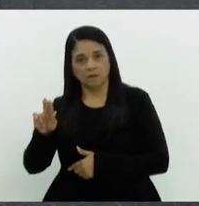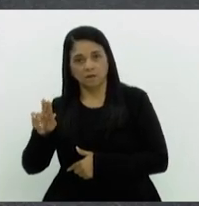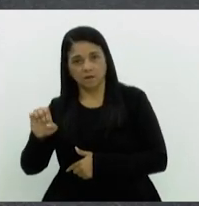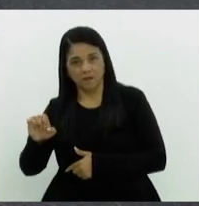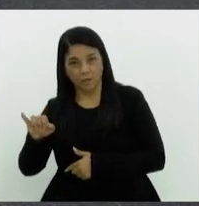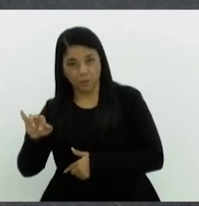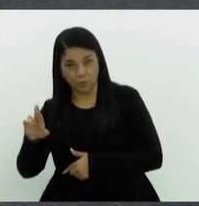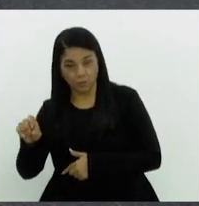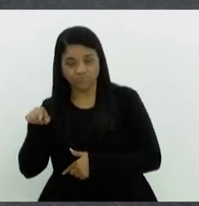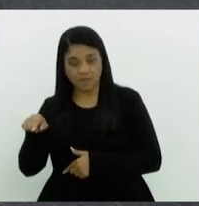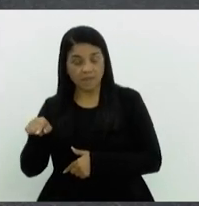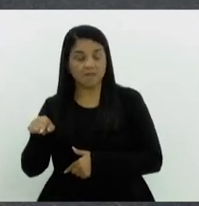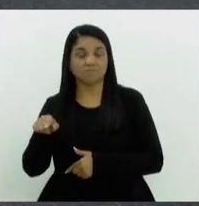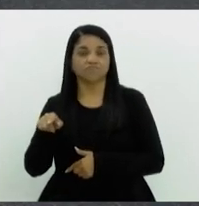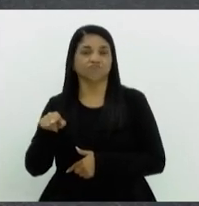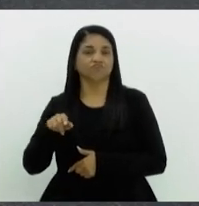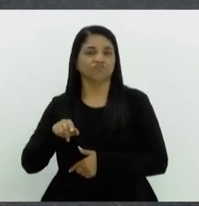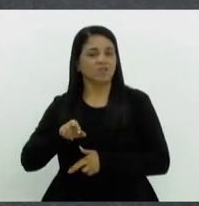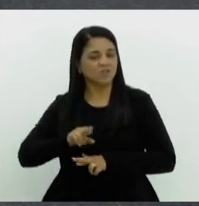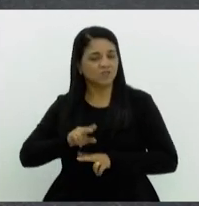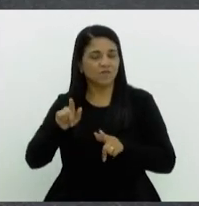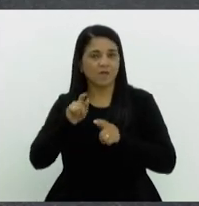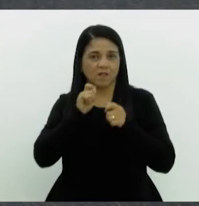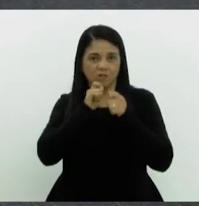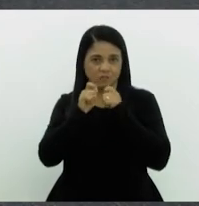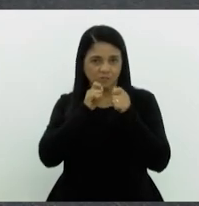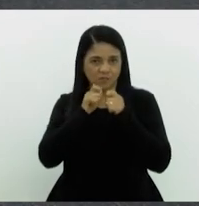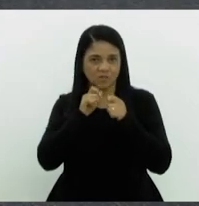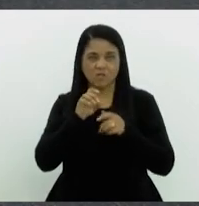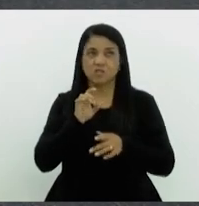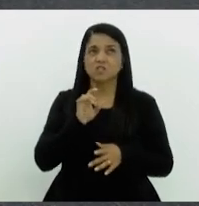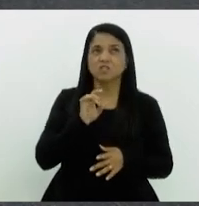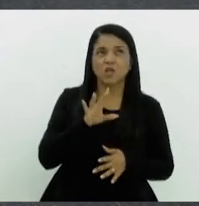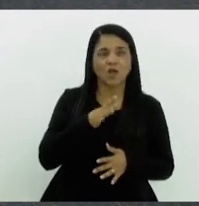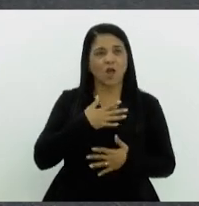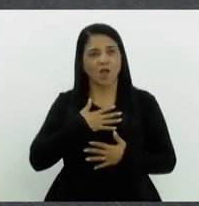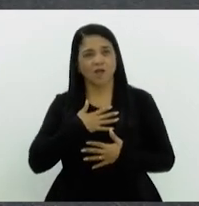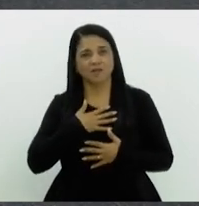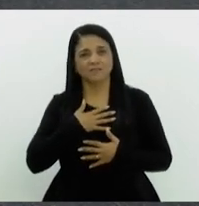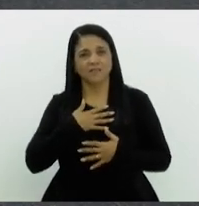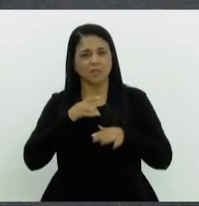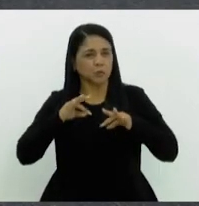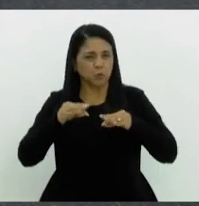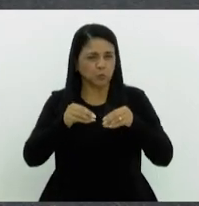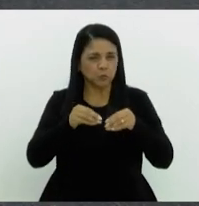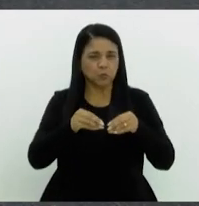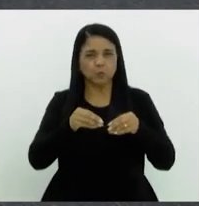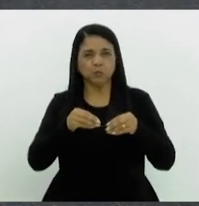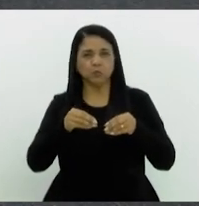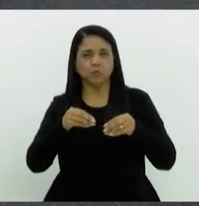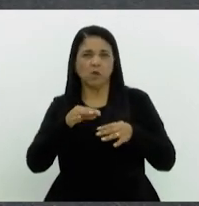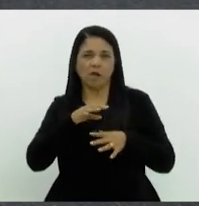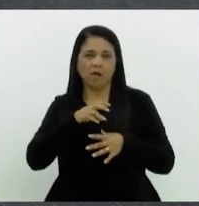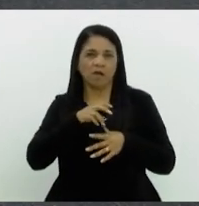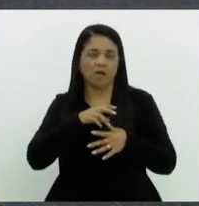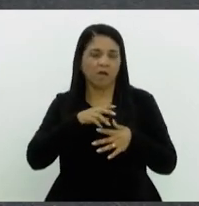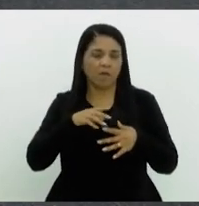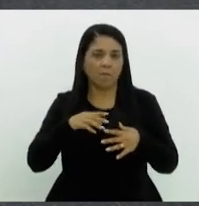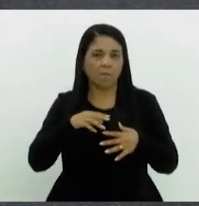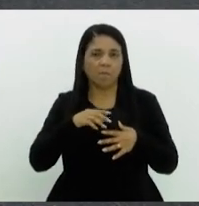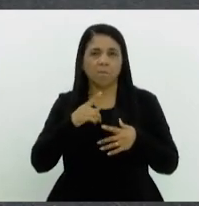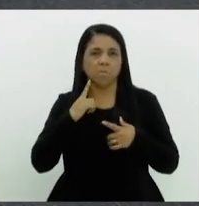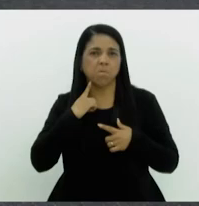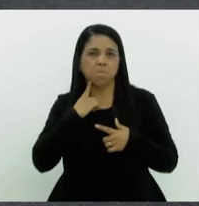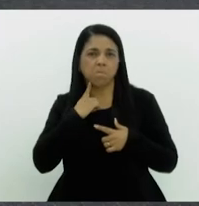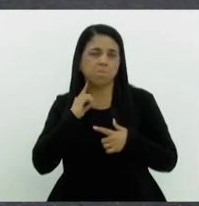um jornalista, Tia Ju, que gosta só de dizer, não, está tudo contaminado, tudo poluído. Ele gosta de